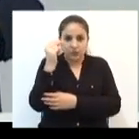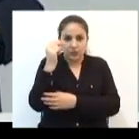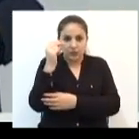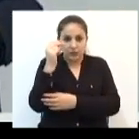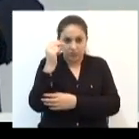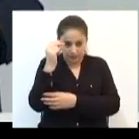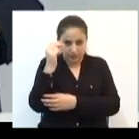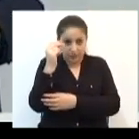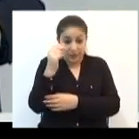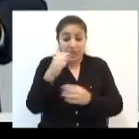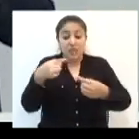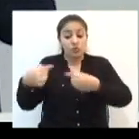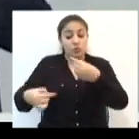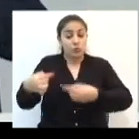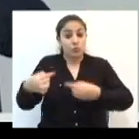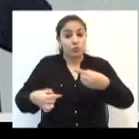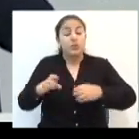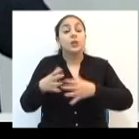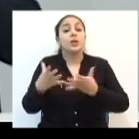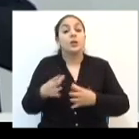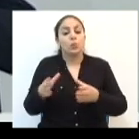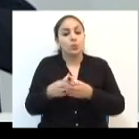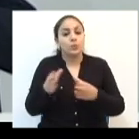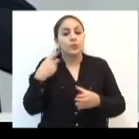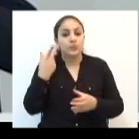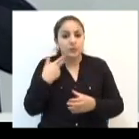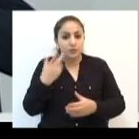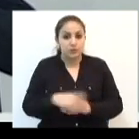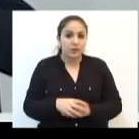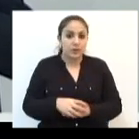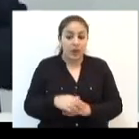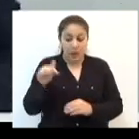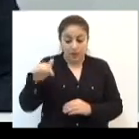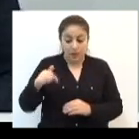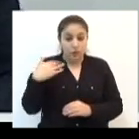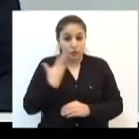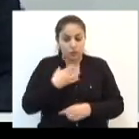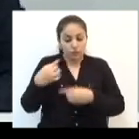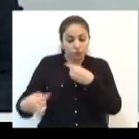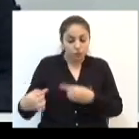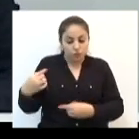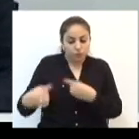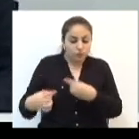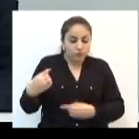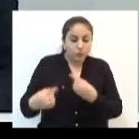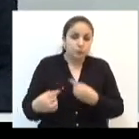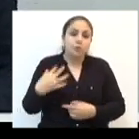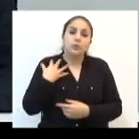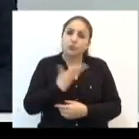o Legislativo. O Legislativo está em processo de discussão e nós podemos